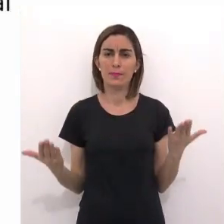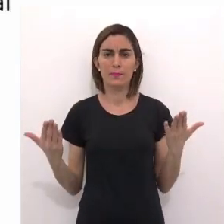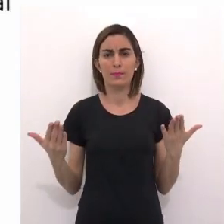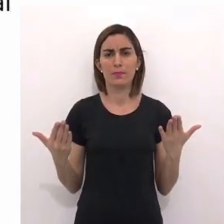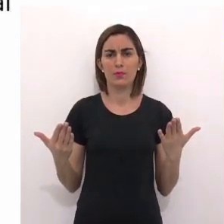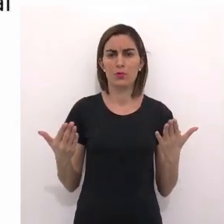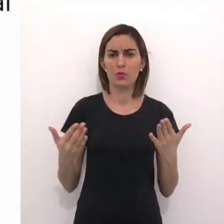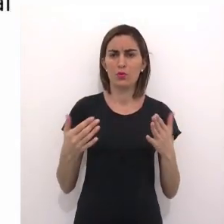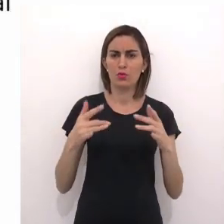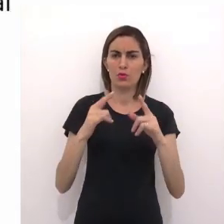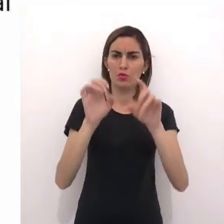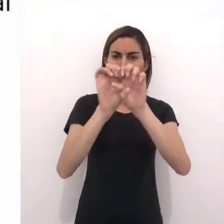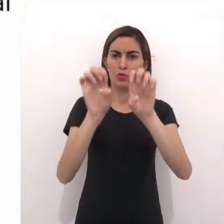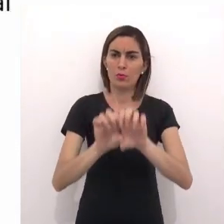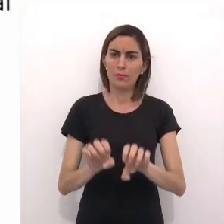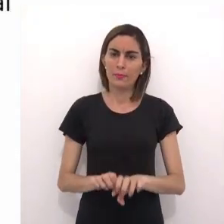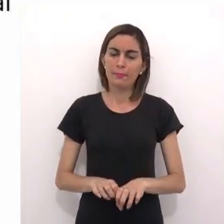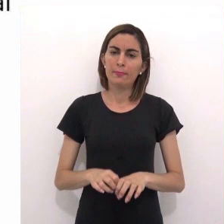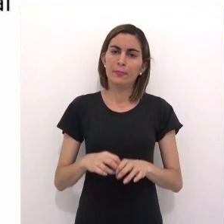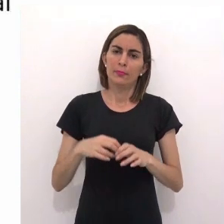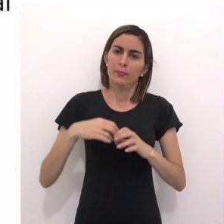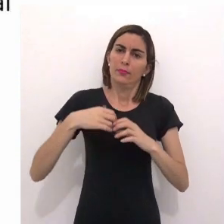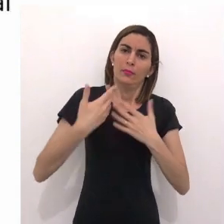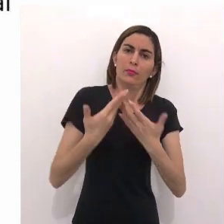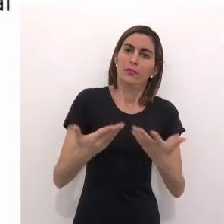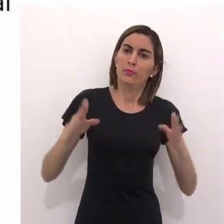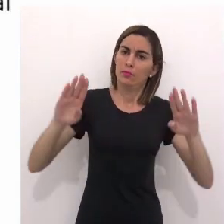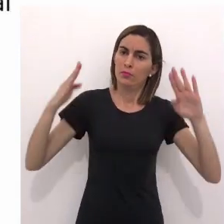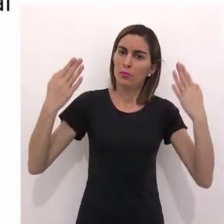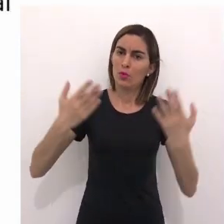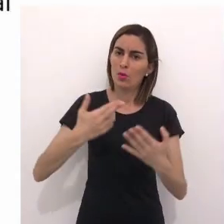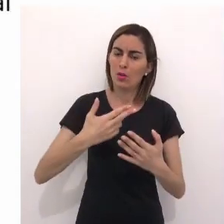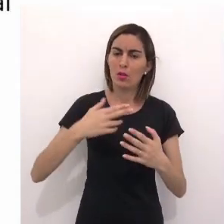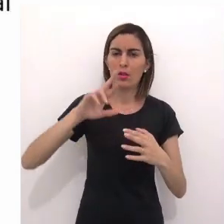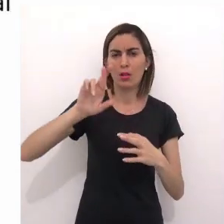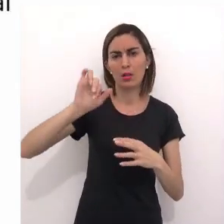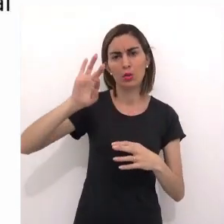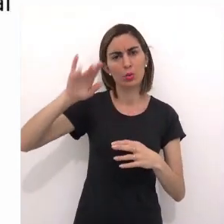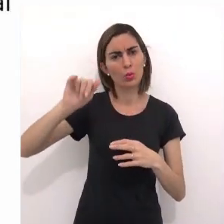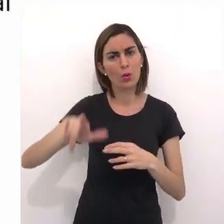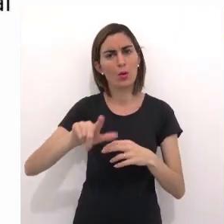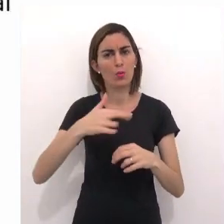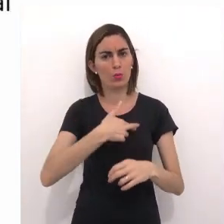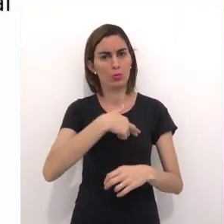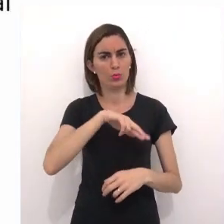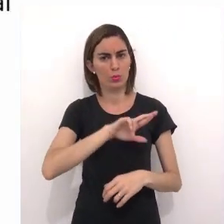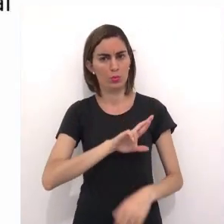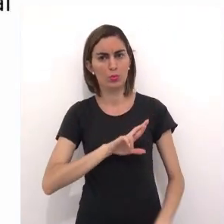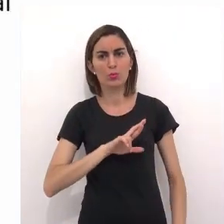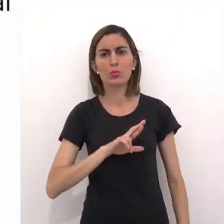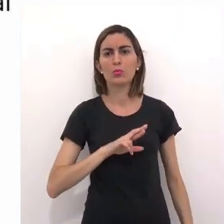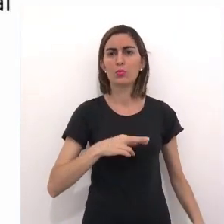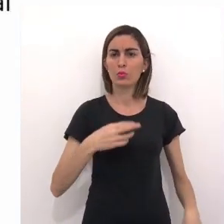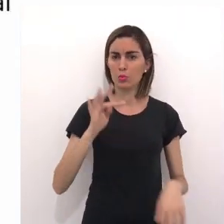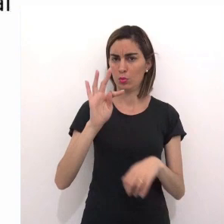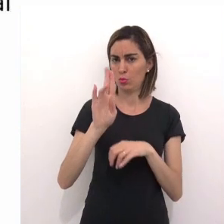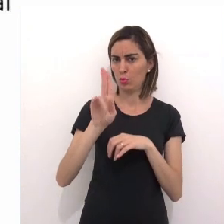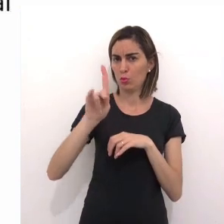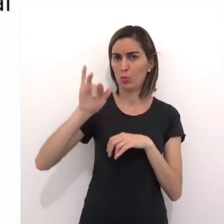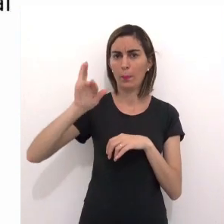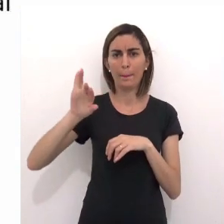da estrutura ritual religiosa contidas nos